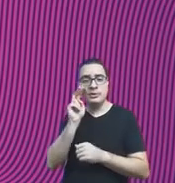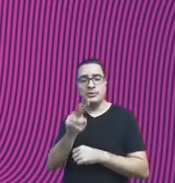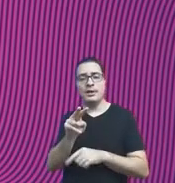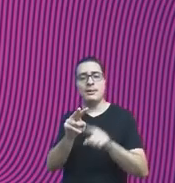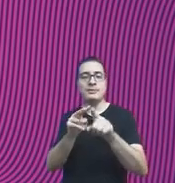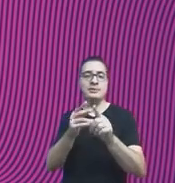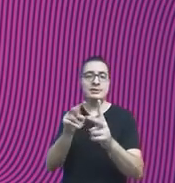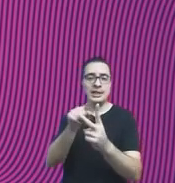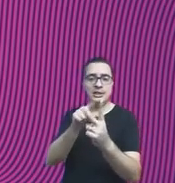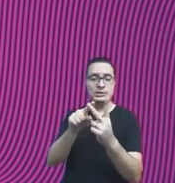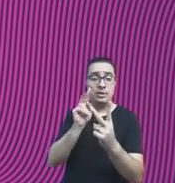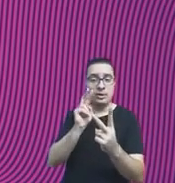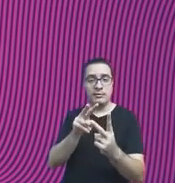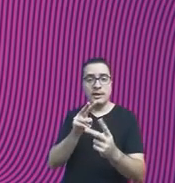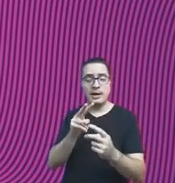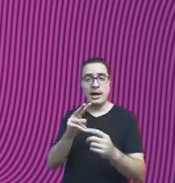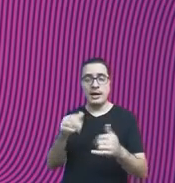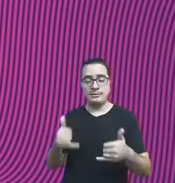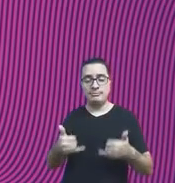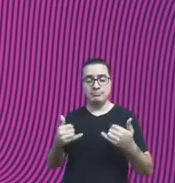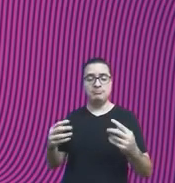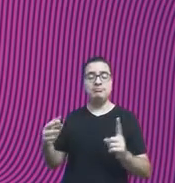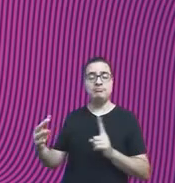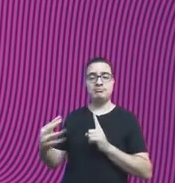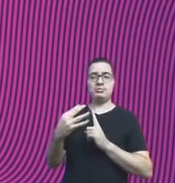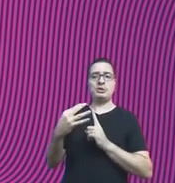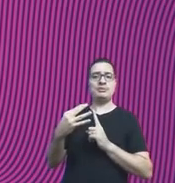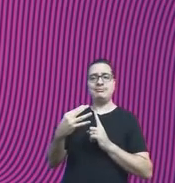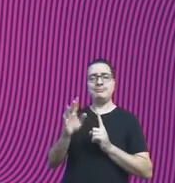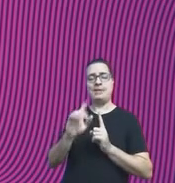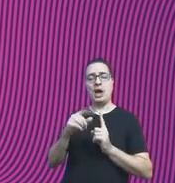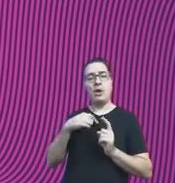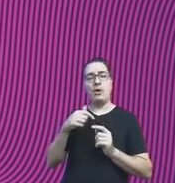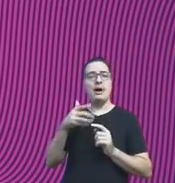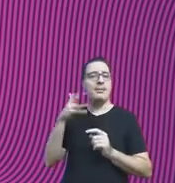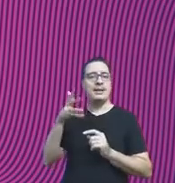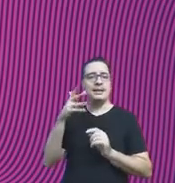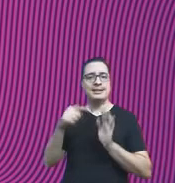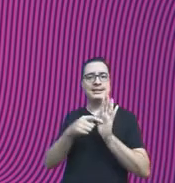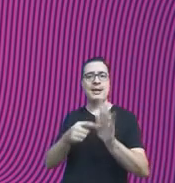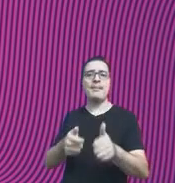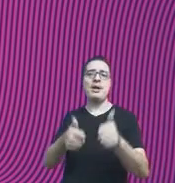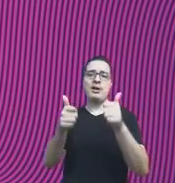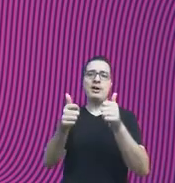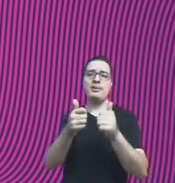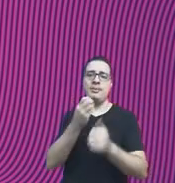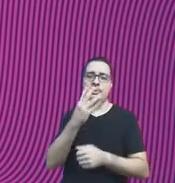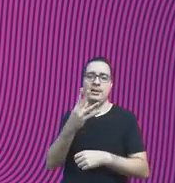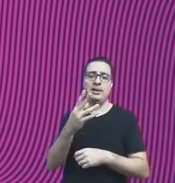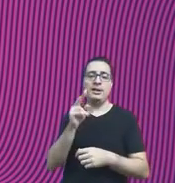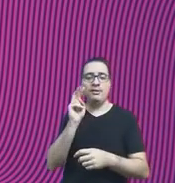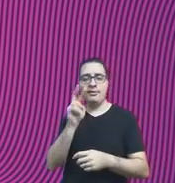meu egocentrismo fica de lado um pouquinho, consigo apresentar melhor. Então, muito melhor poder falar vendo vocês aqui.